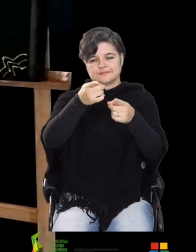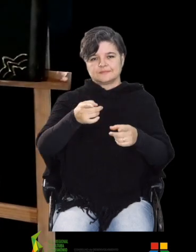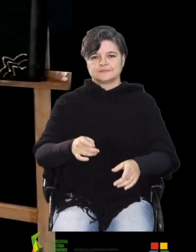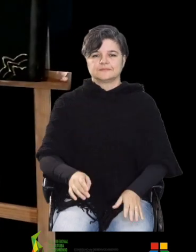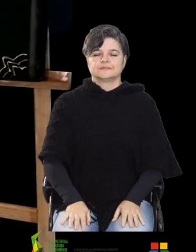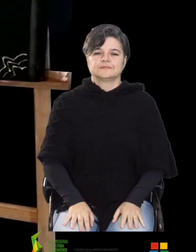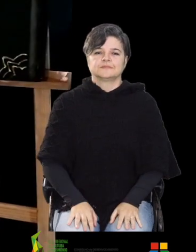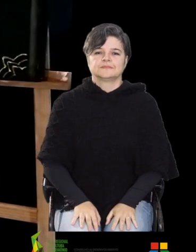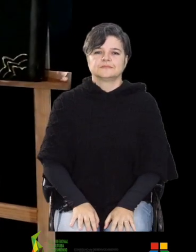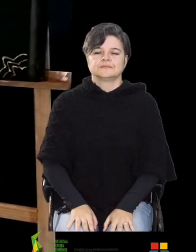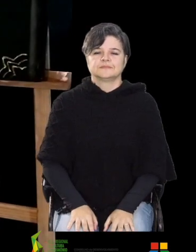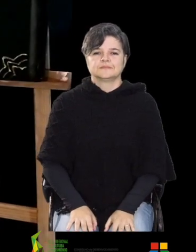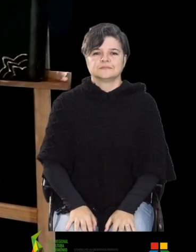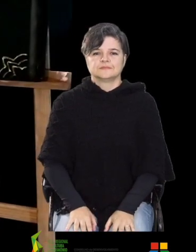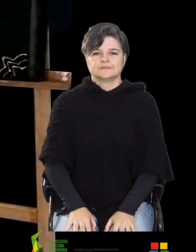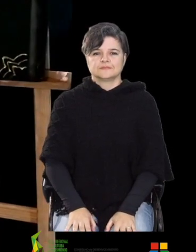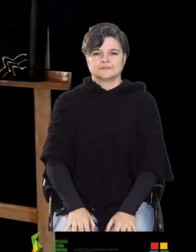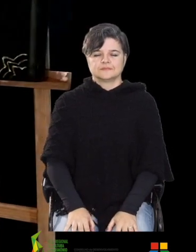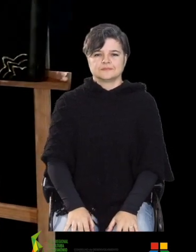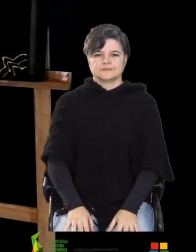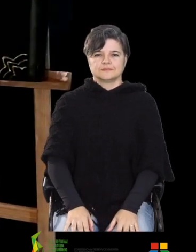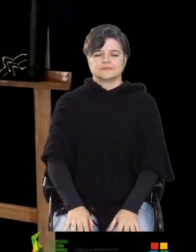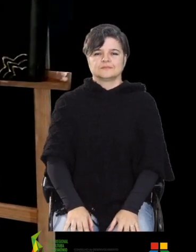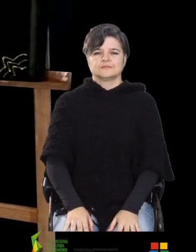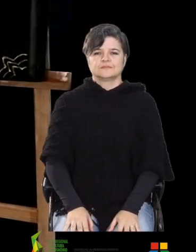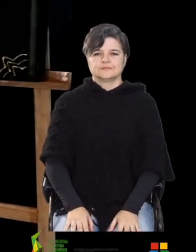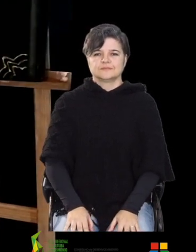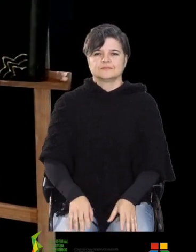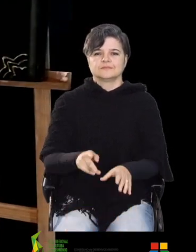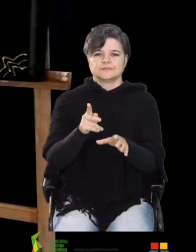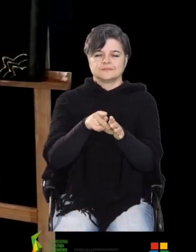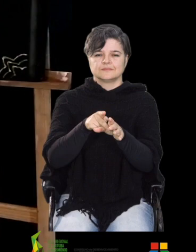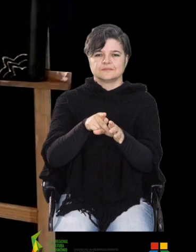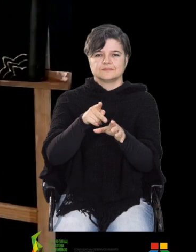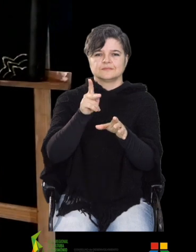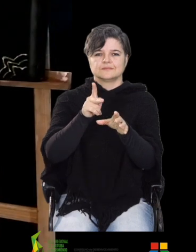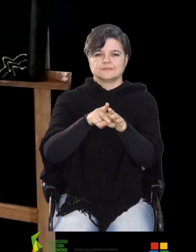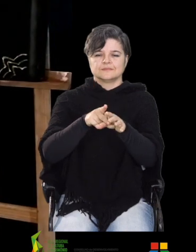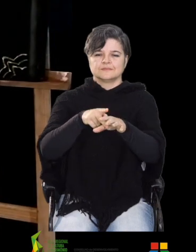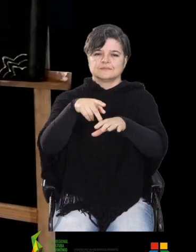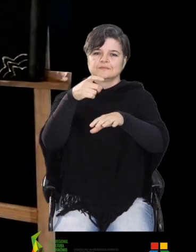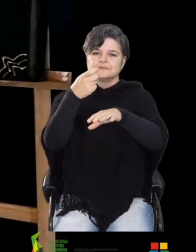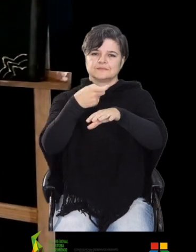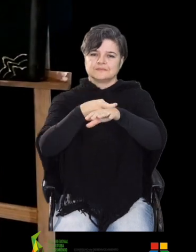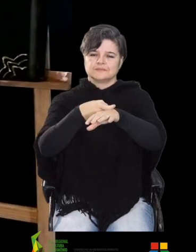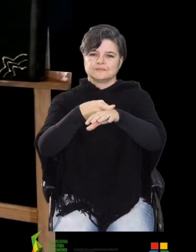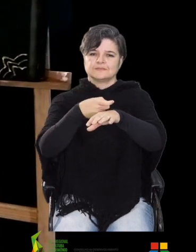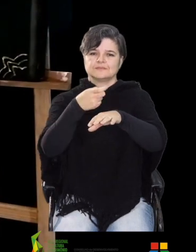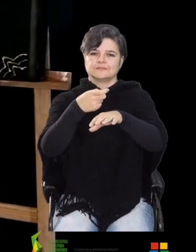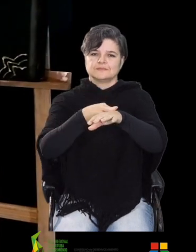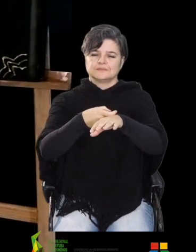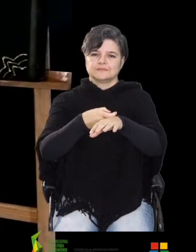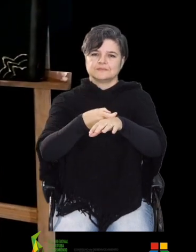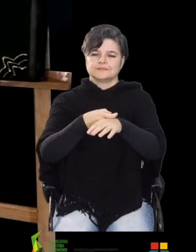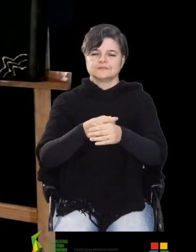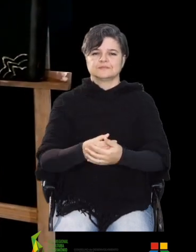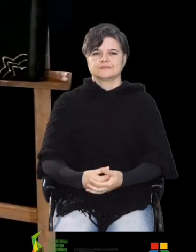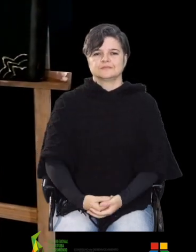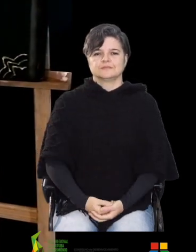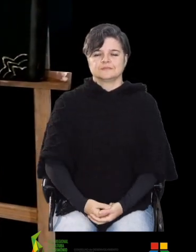o bate o pé te enrolo ele tindolelê tindolalá